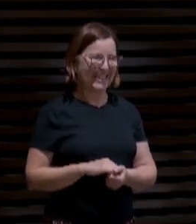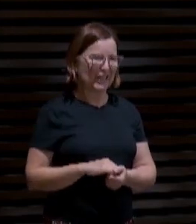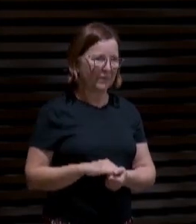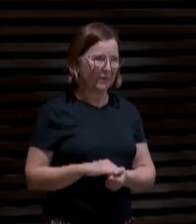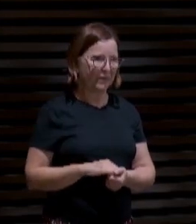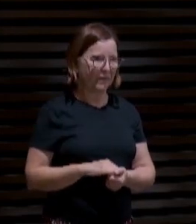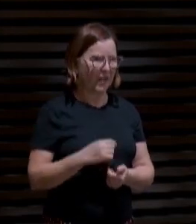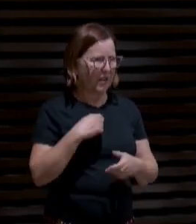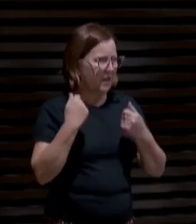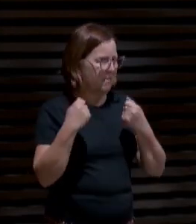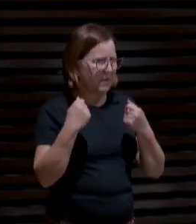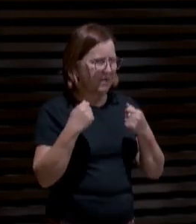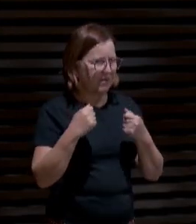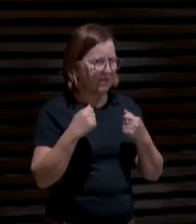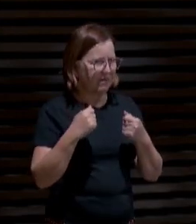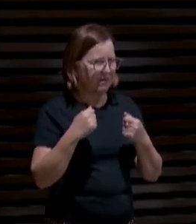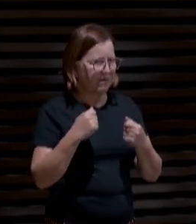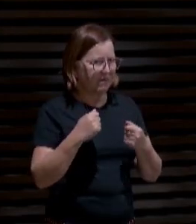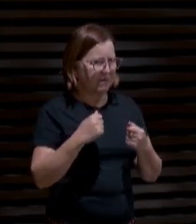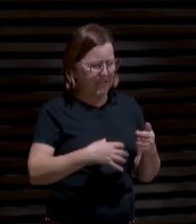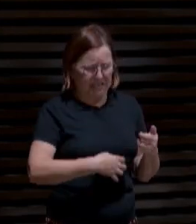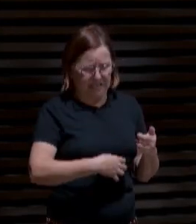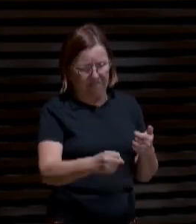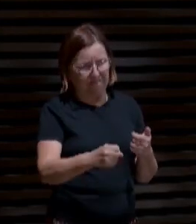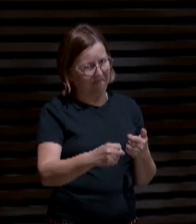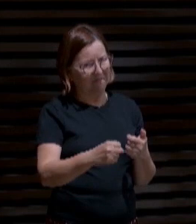Eu não preciso matar um feto.